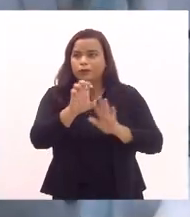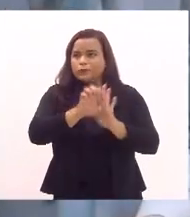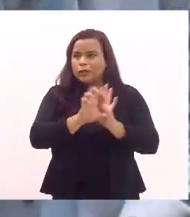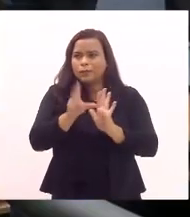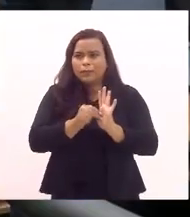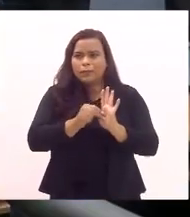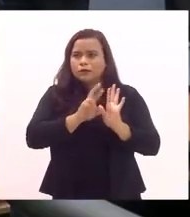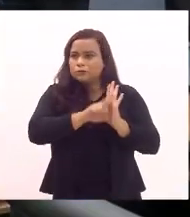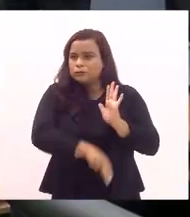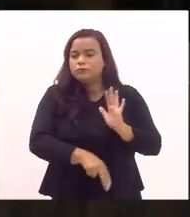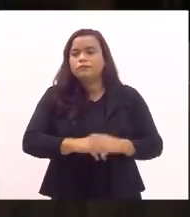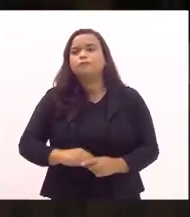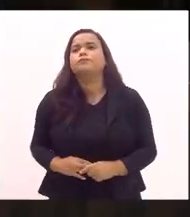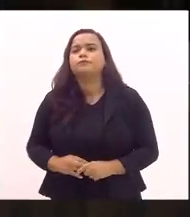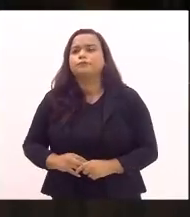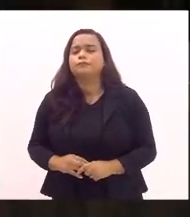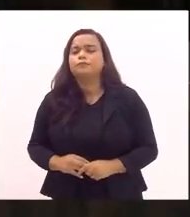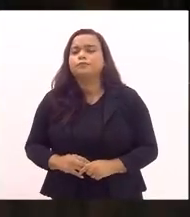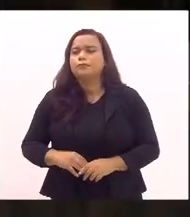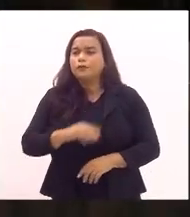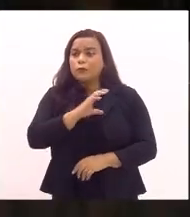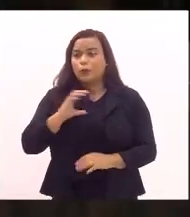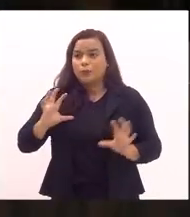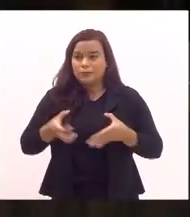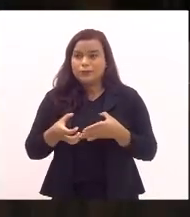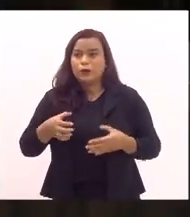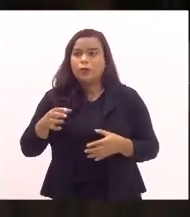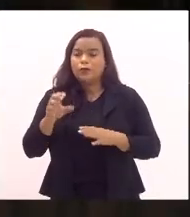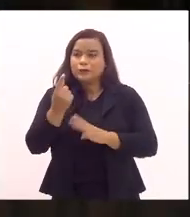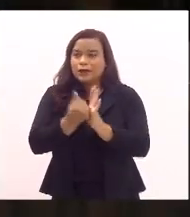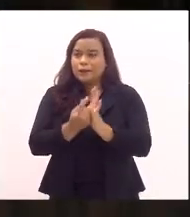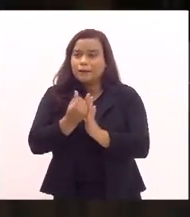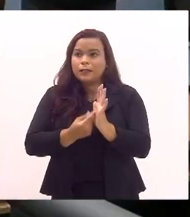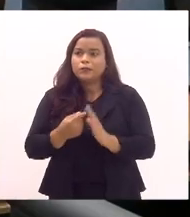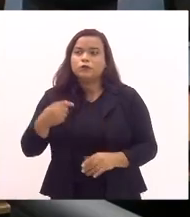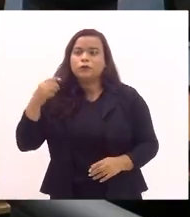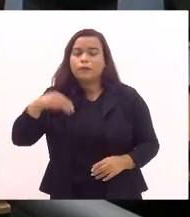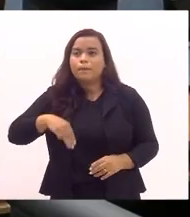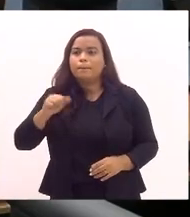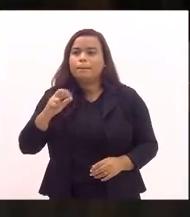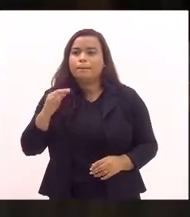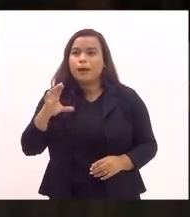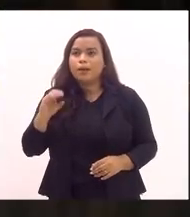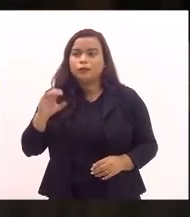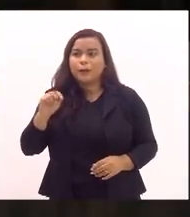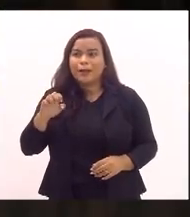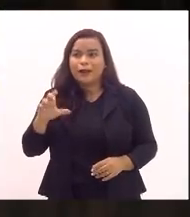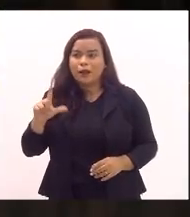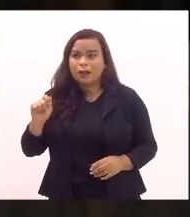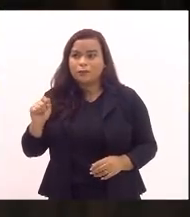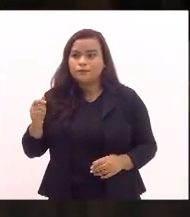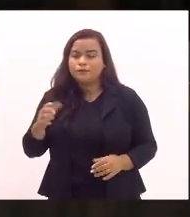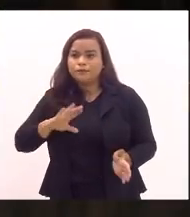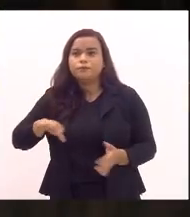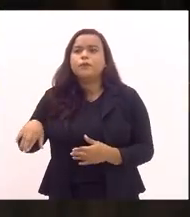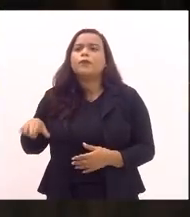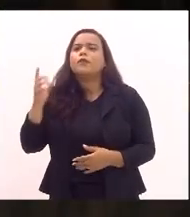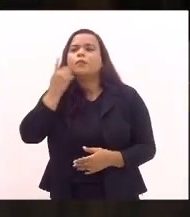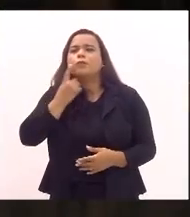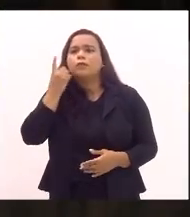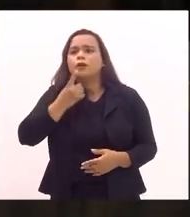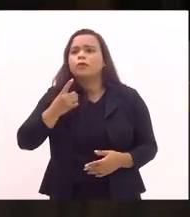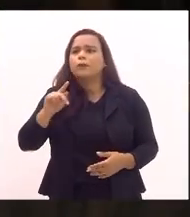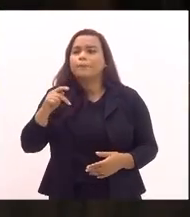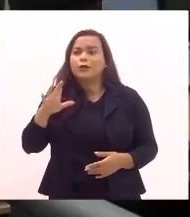demais emendas pela comissão de orçamento deputado mas canela o deputado Márcio canela Deputado